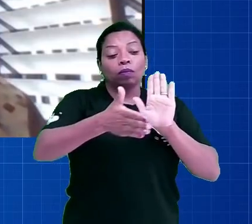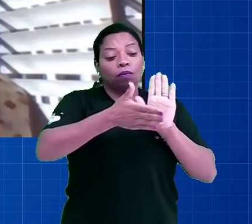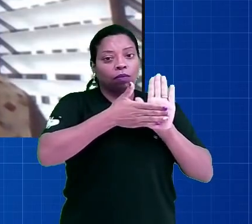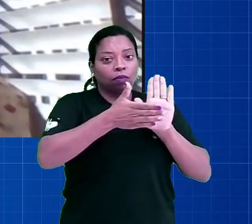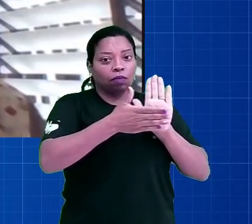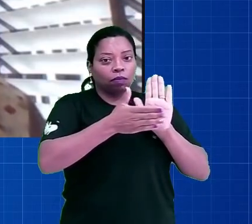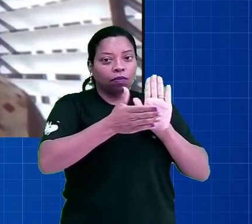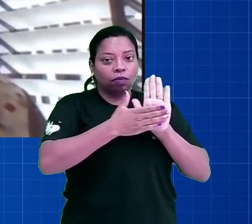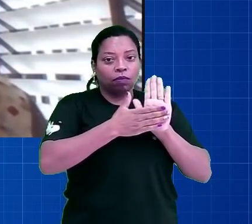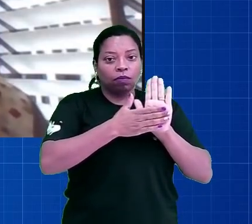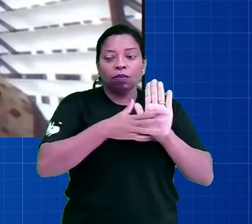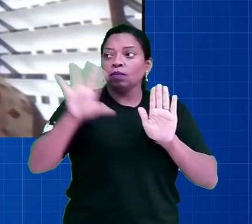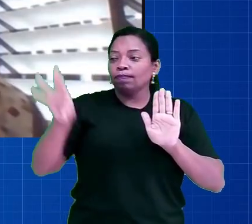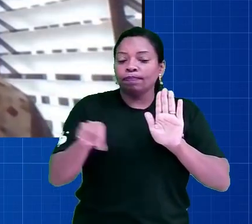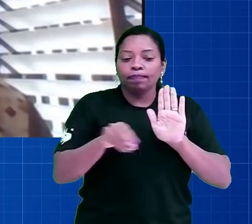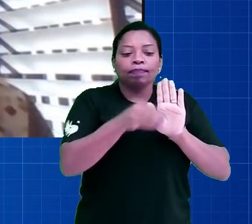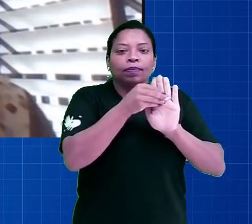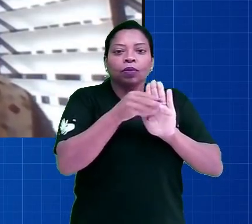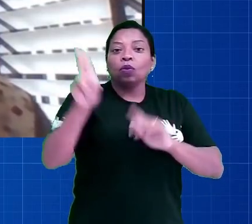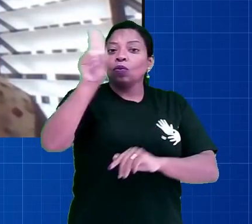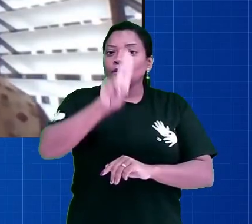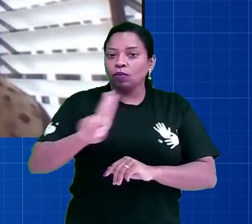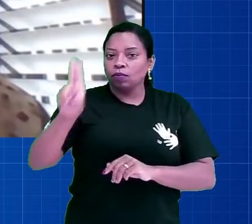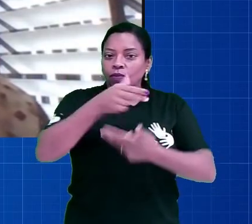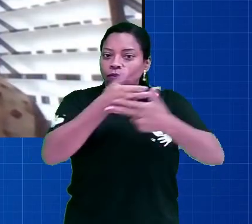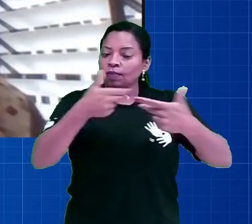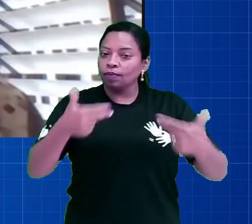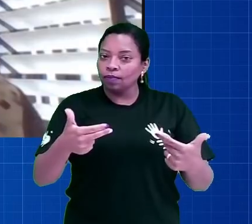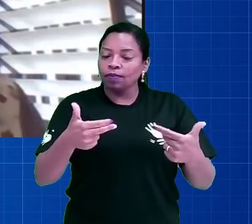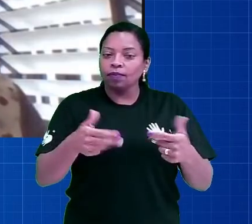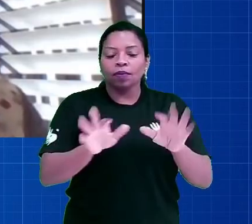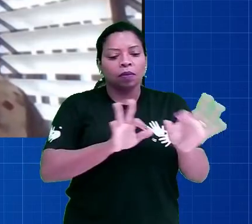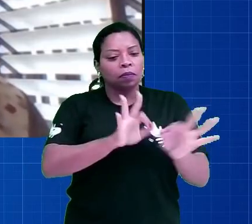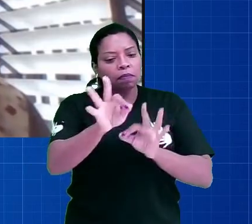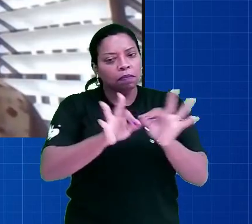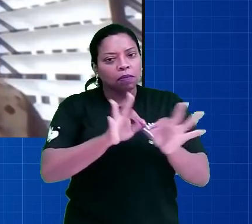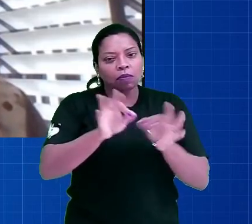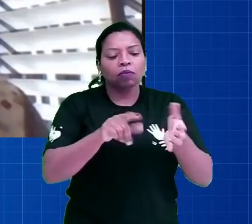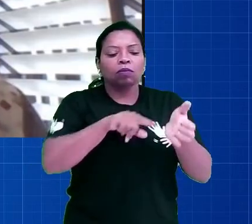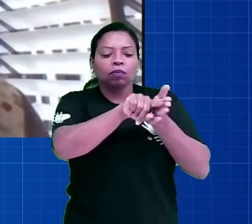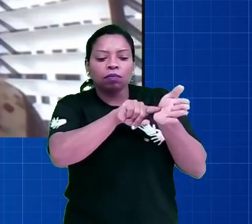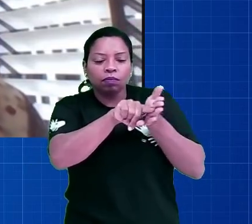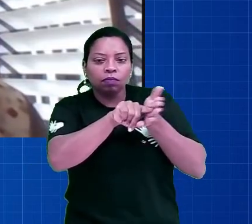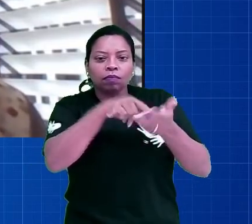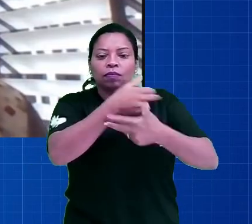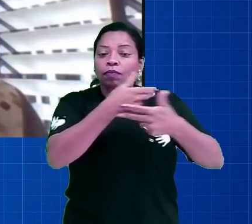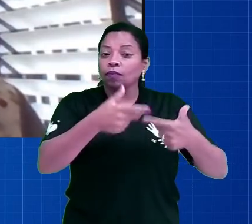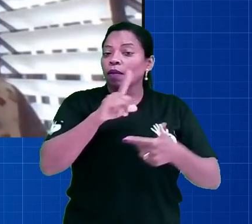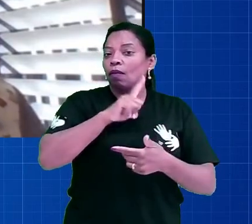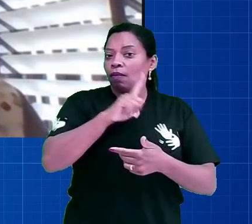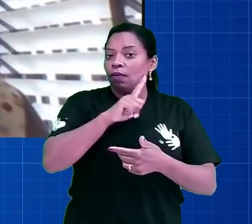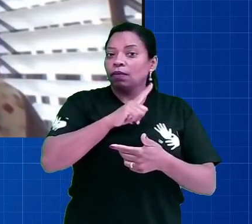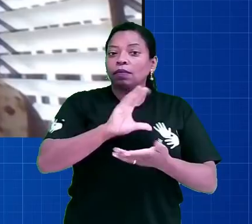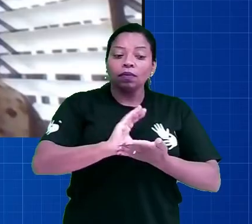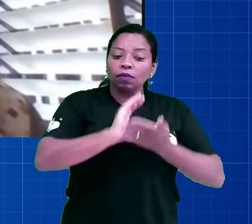atreladas a propostas oriundas de universidades, seja pela via de projetos de